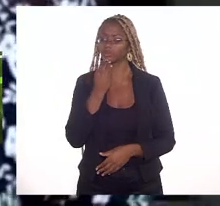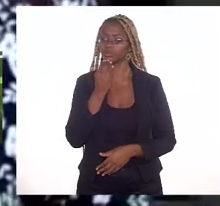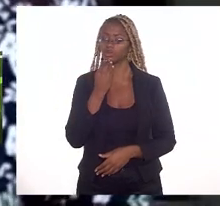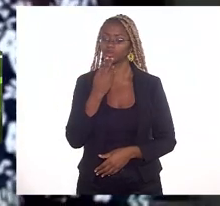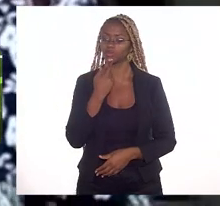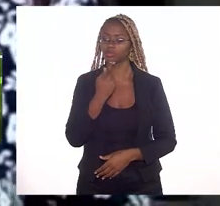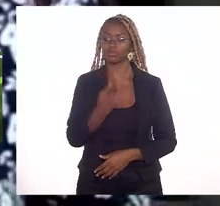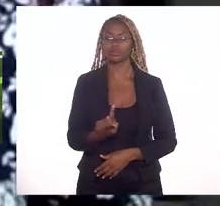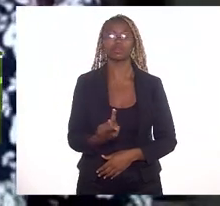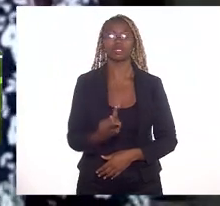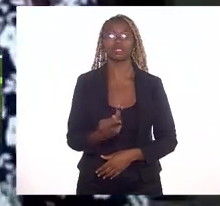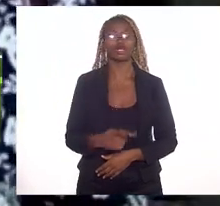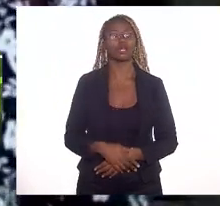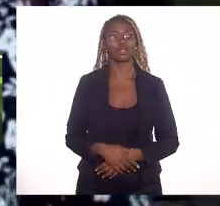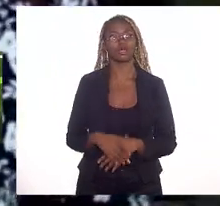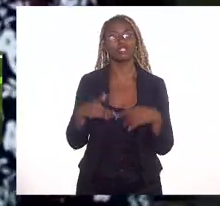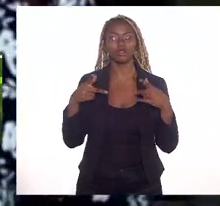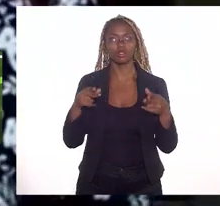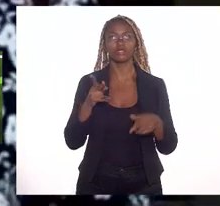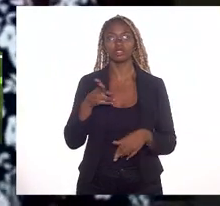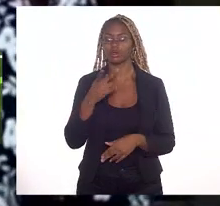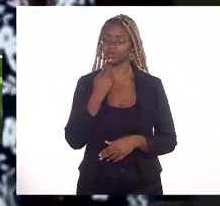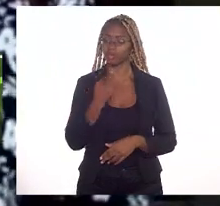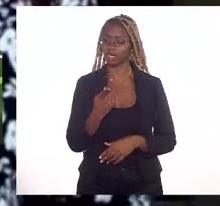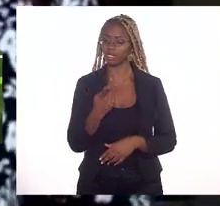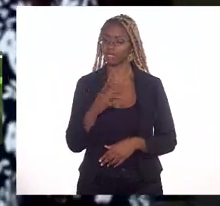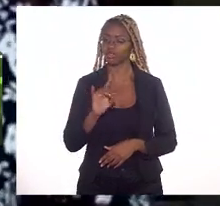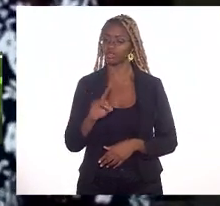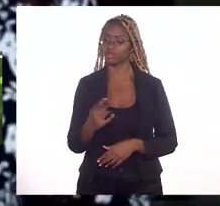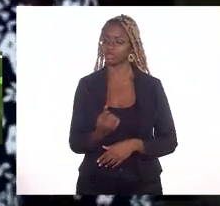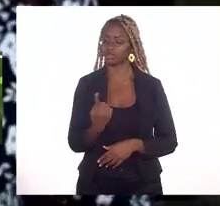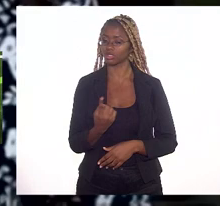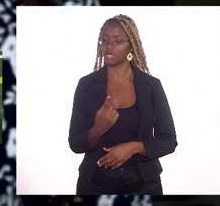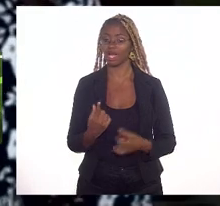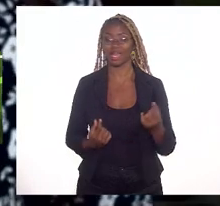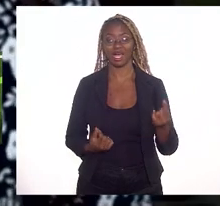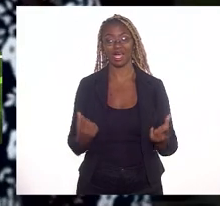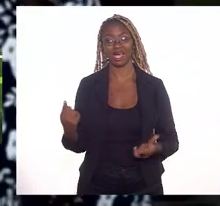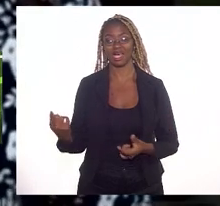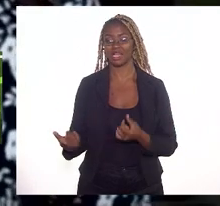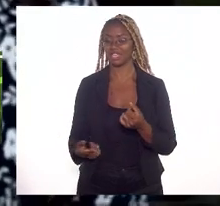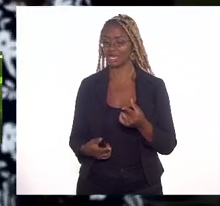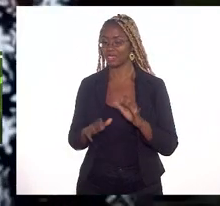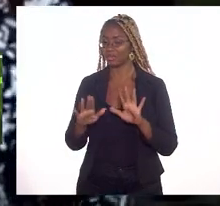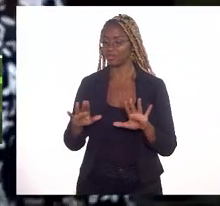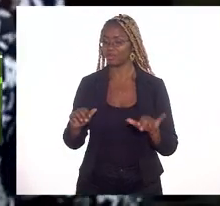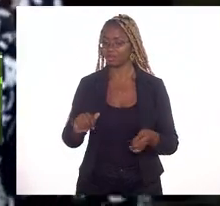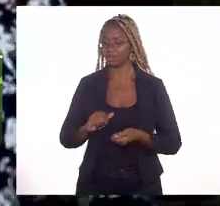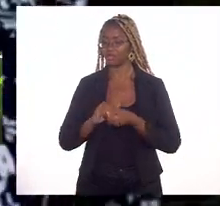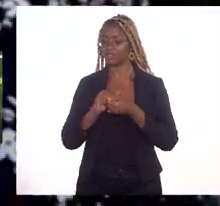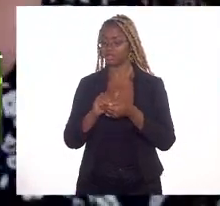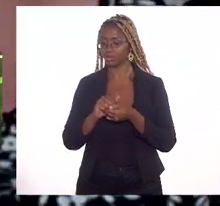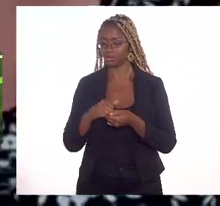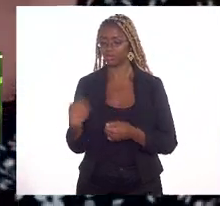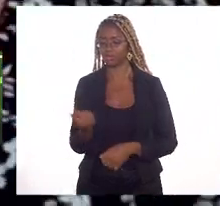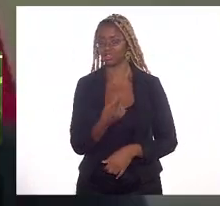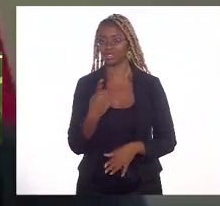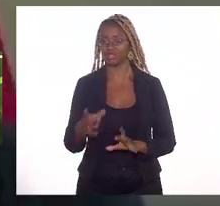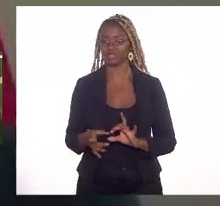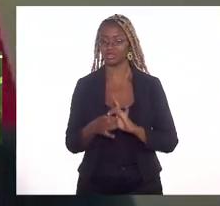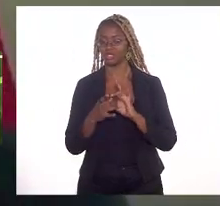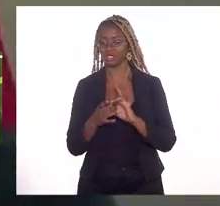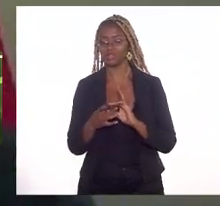oportunidade de fala. E, como a gente sempre fala, sozinhos somos raros, mas juntos nós somos muito.